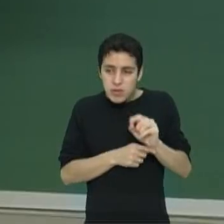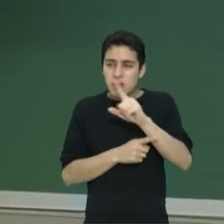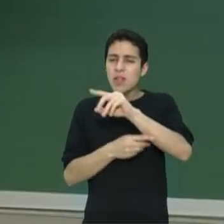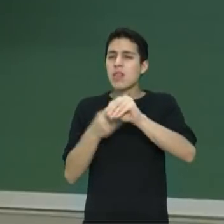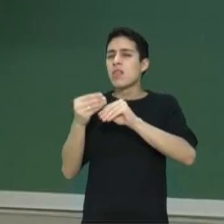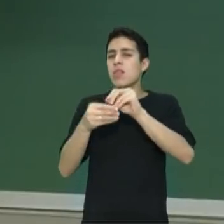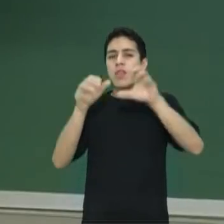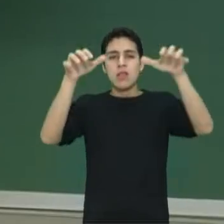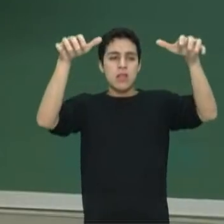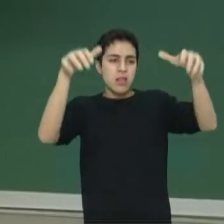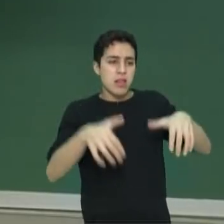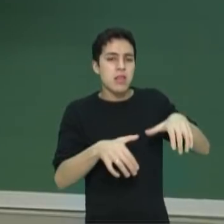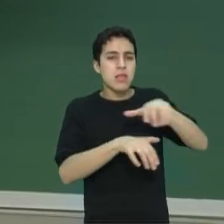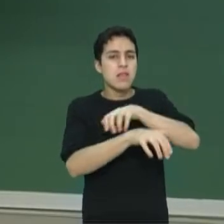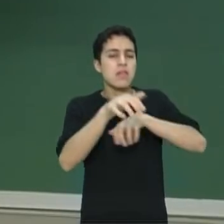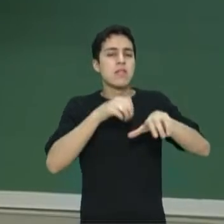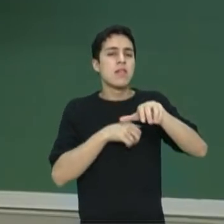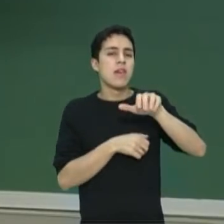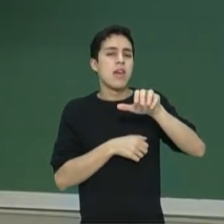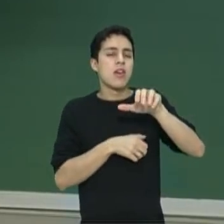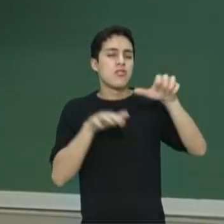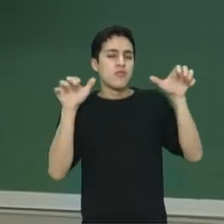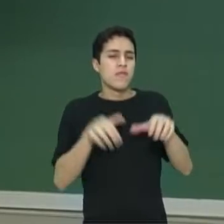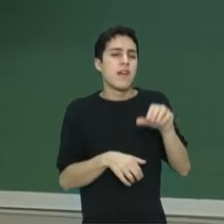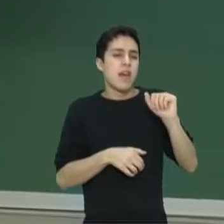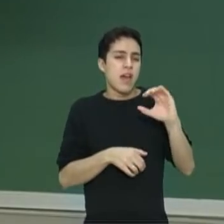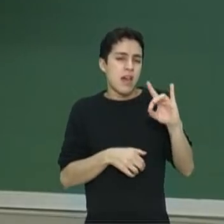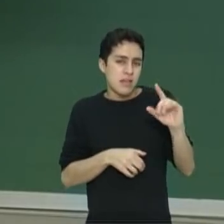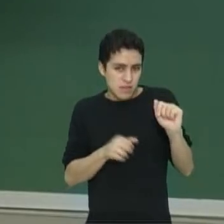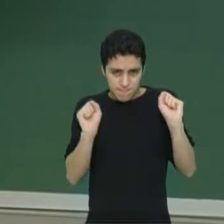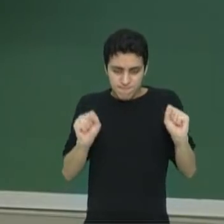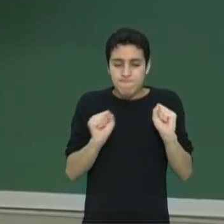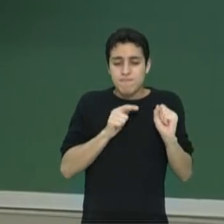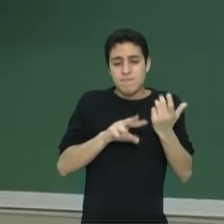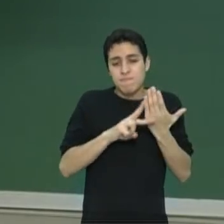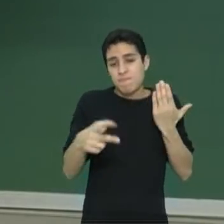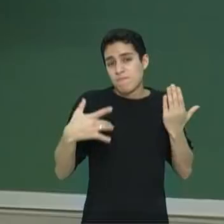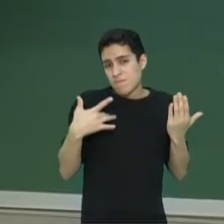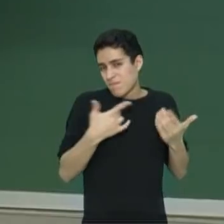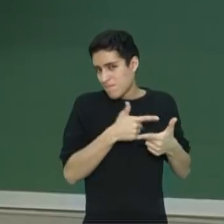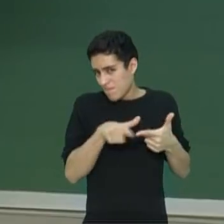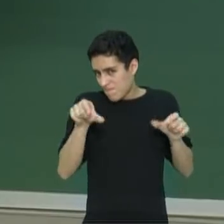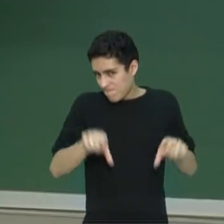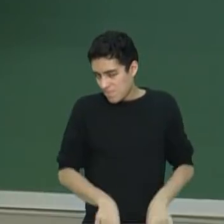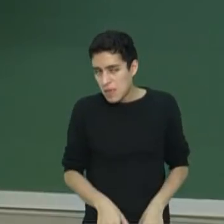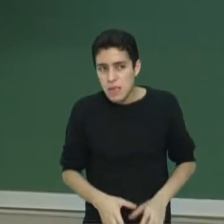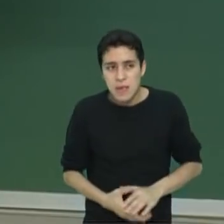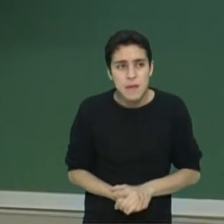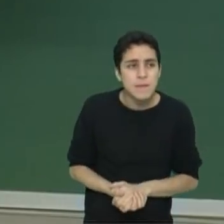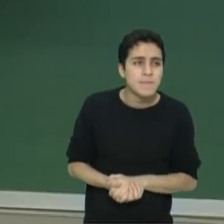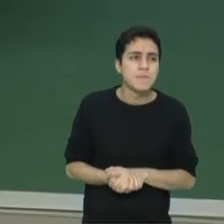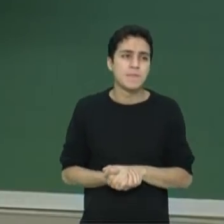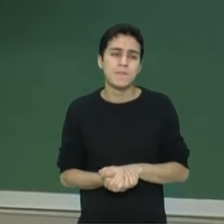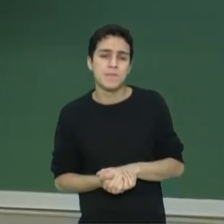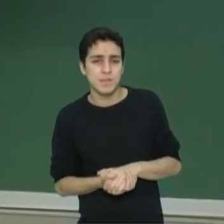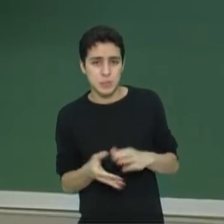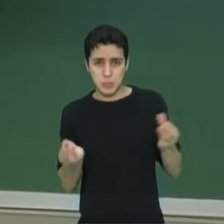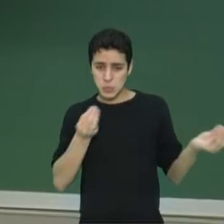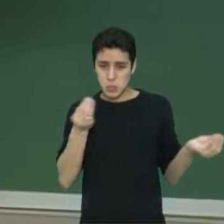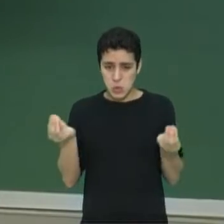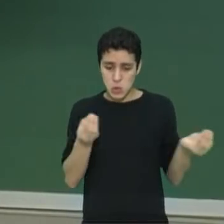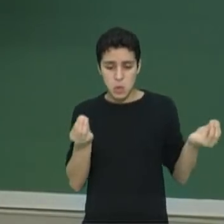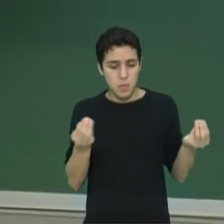ácida em excesso na atmosfera. Ela vai causar a chuva ácida e pode trazer problemas de saúde. A eficiência energética